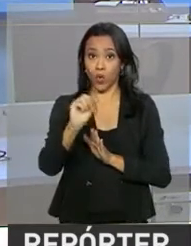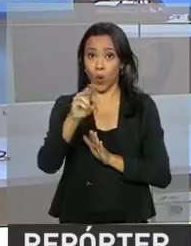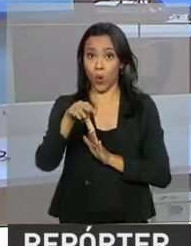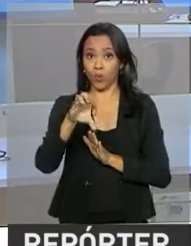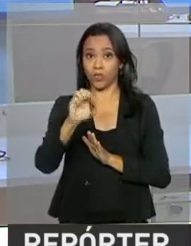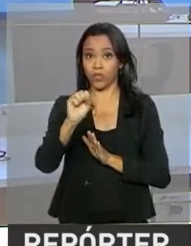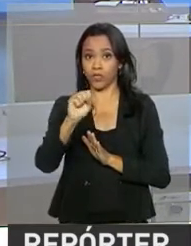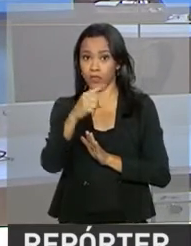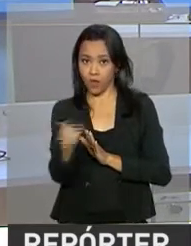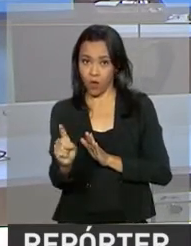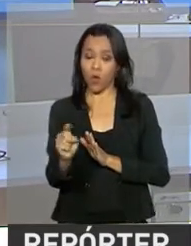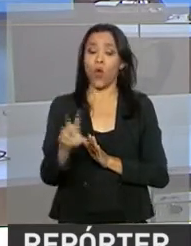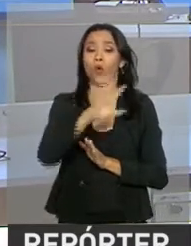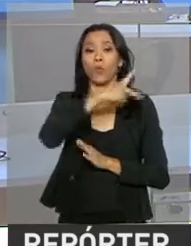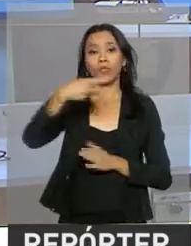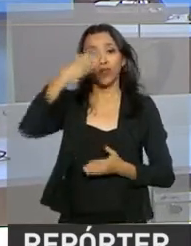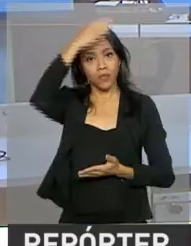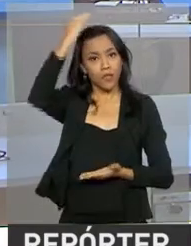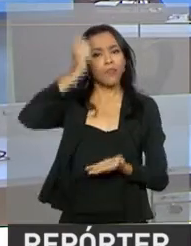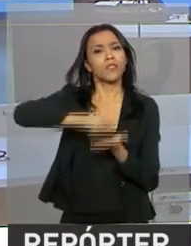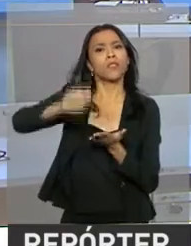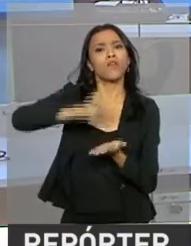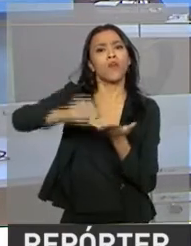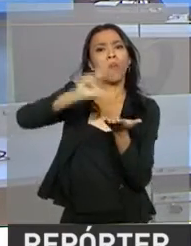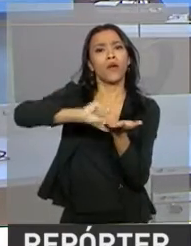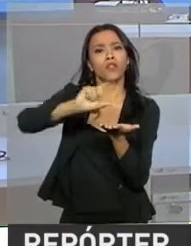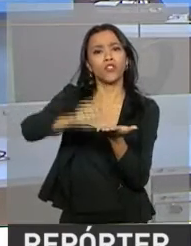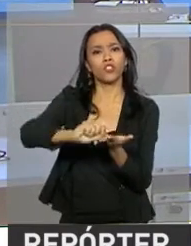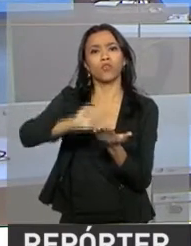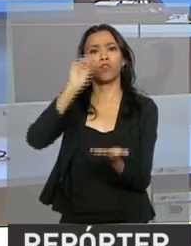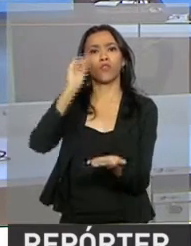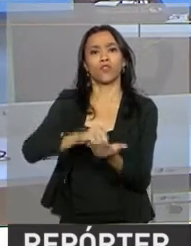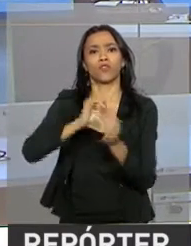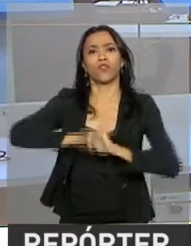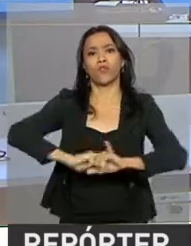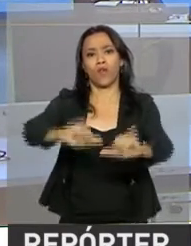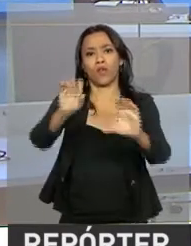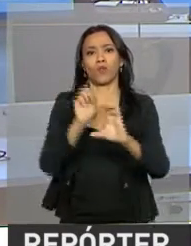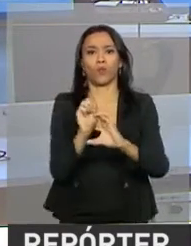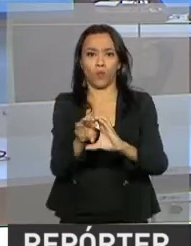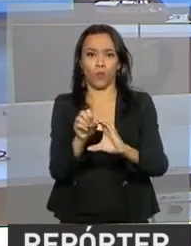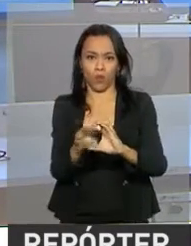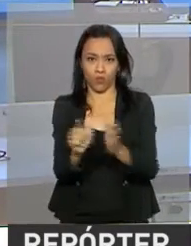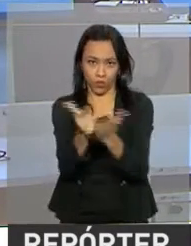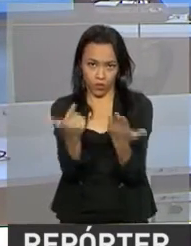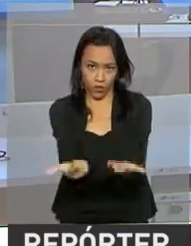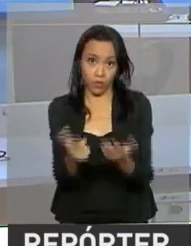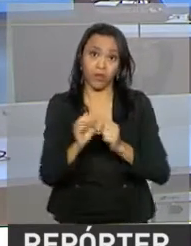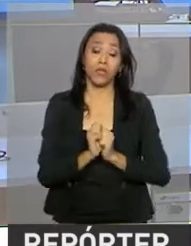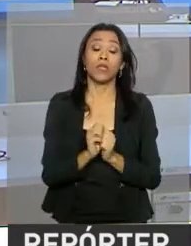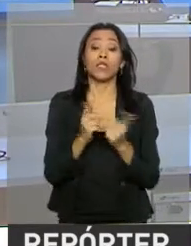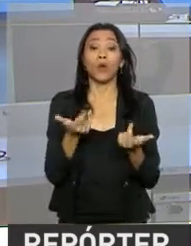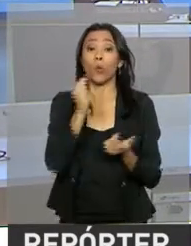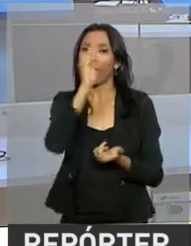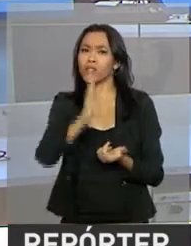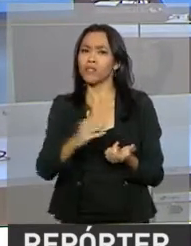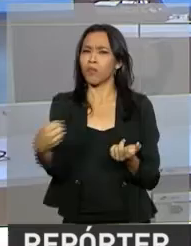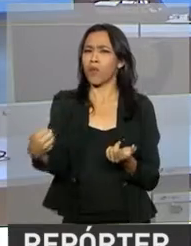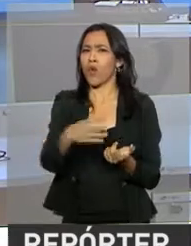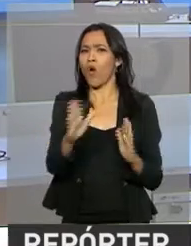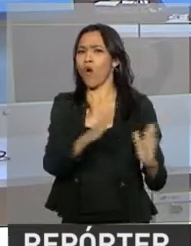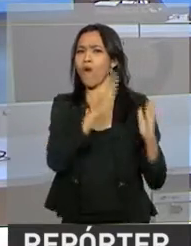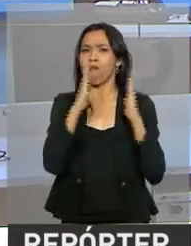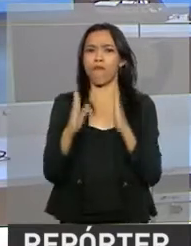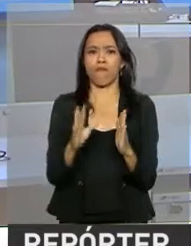Temer escreveu um artigo publicado nesta quinta-feira no jornal O Globo. No texto, ele afirma que o Brasil inaugura uma nova fase com o Programa